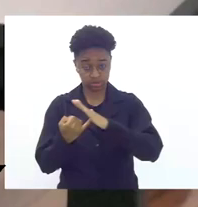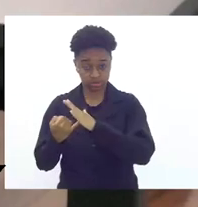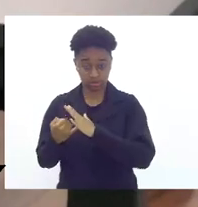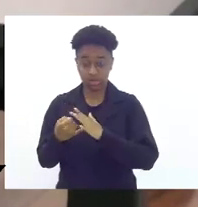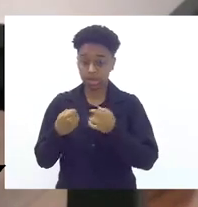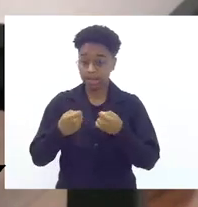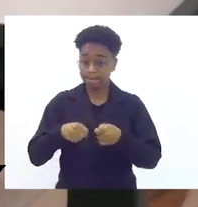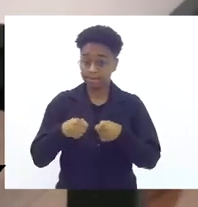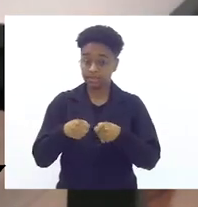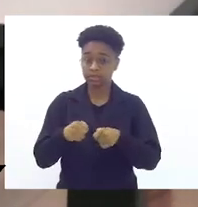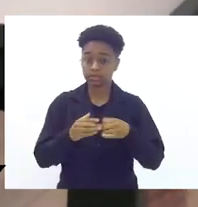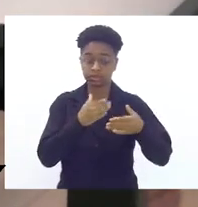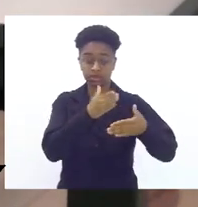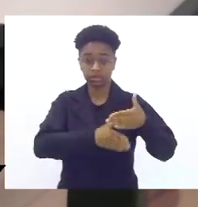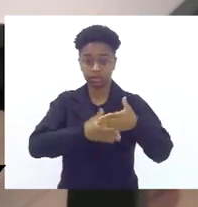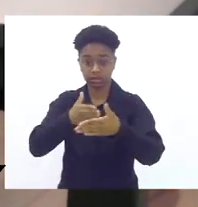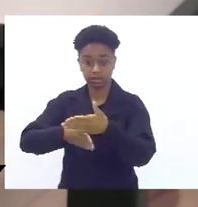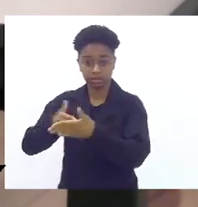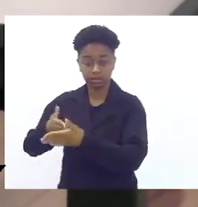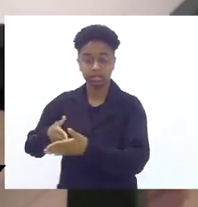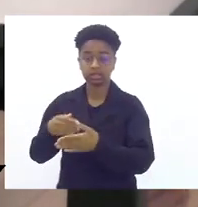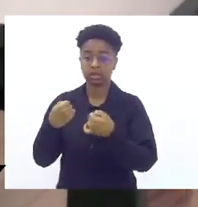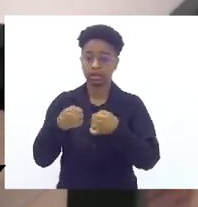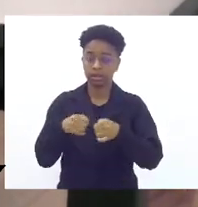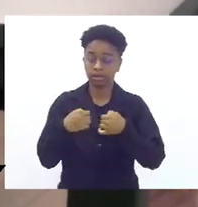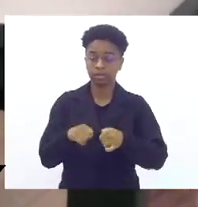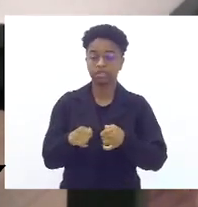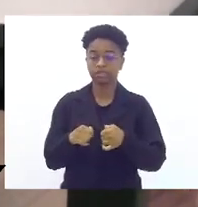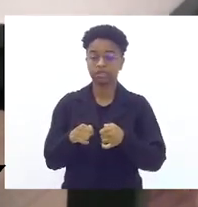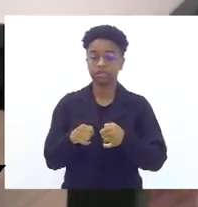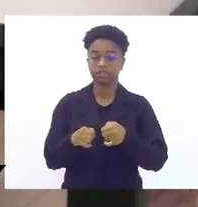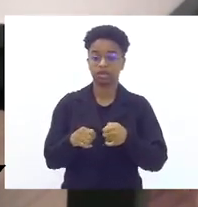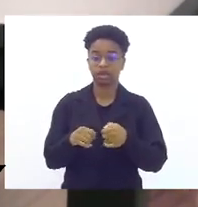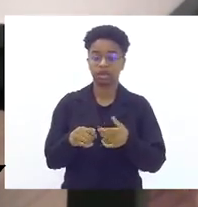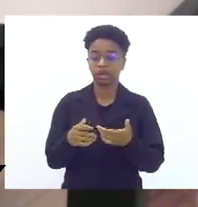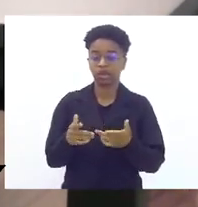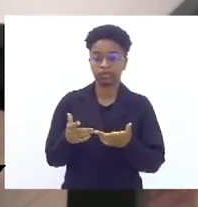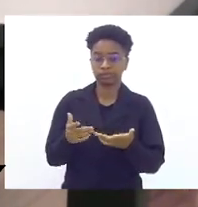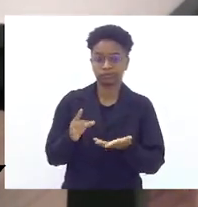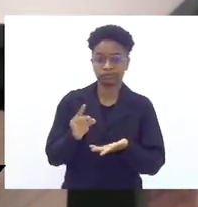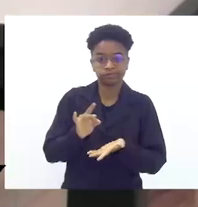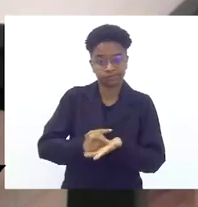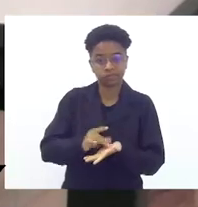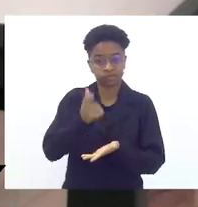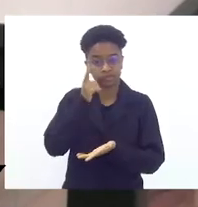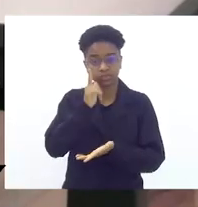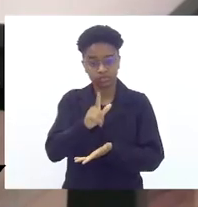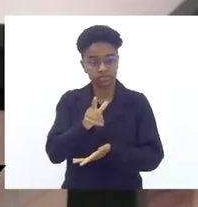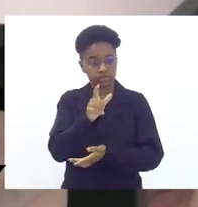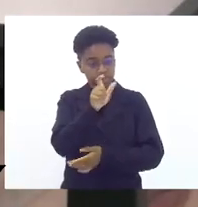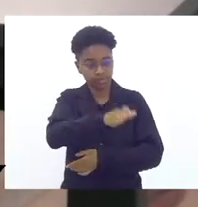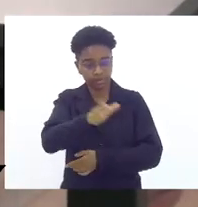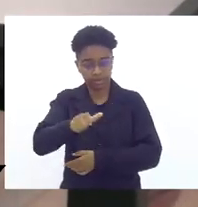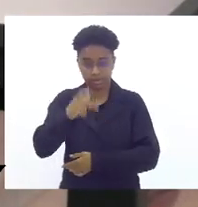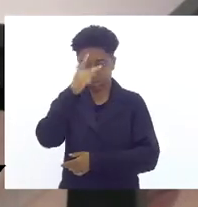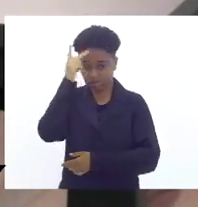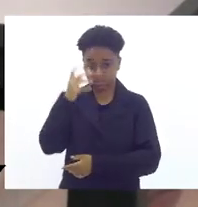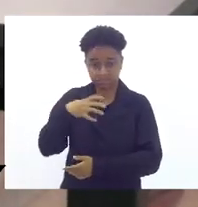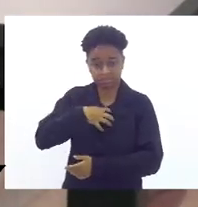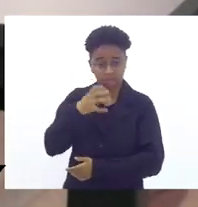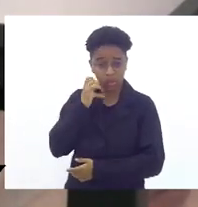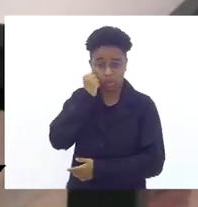têm que ter limites pés amarras para com seus agentes se constranjam eu acho que a palavra